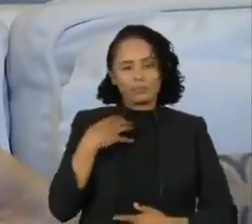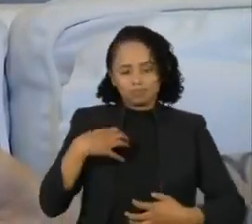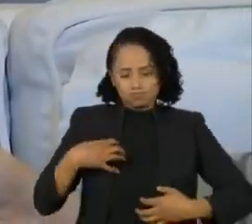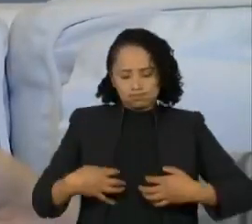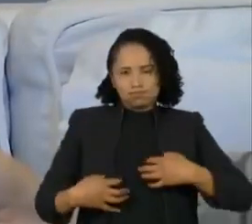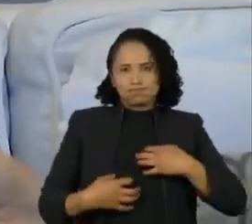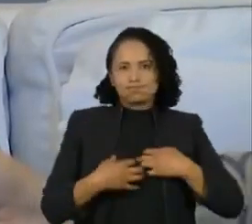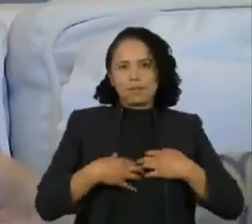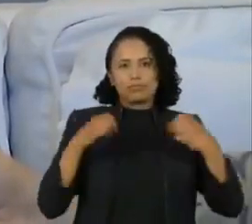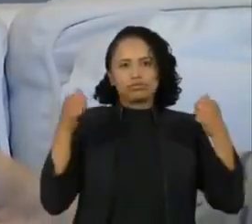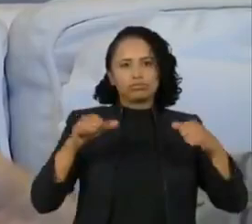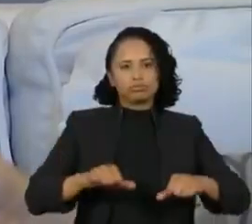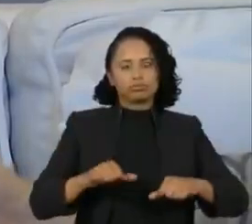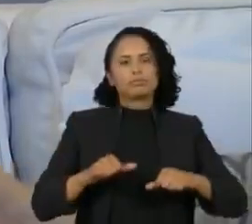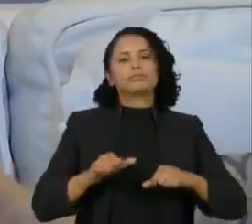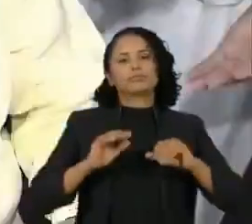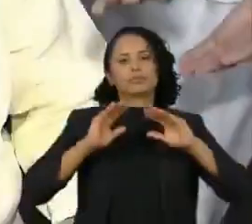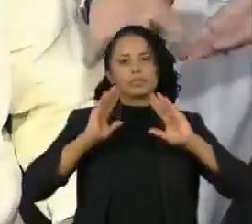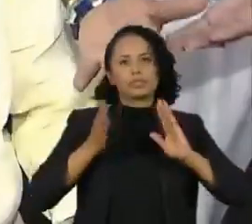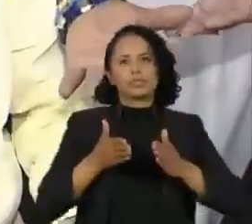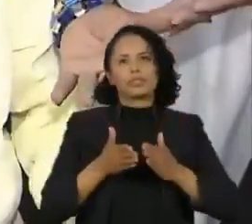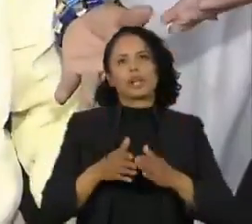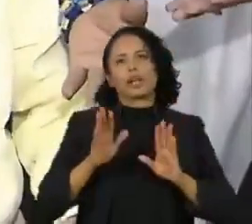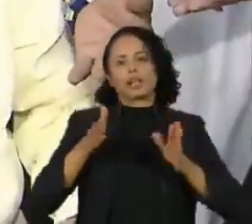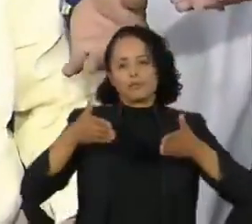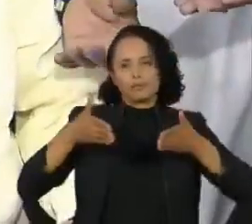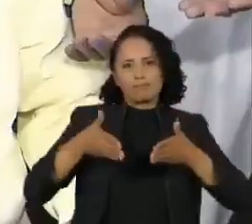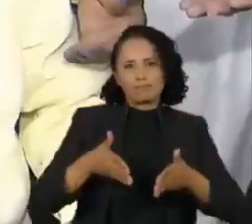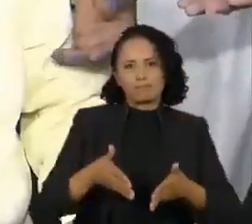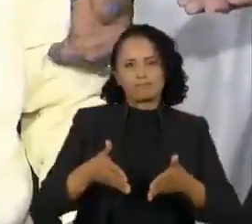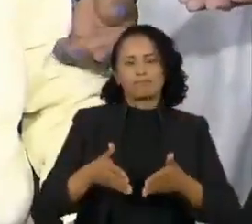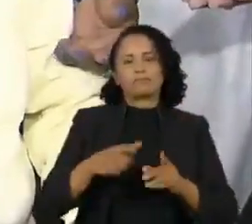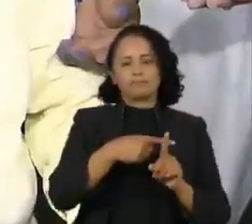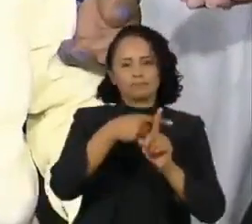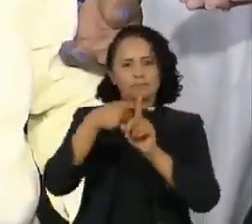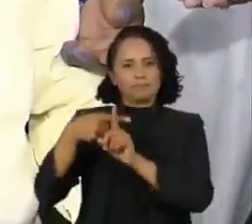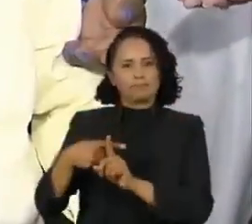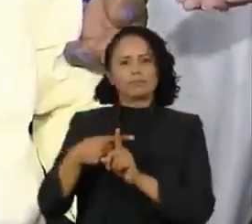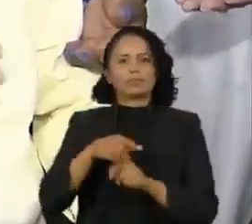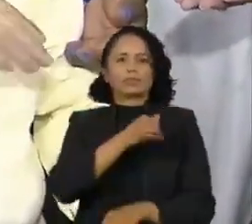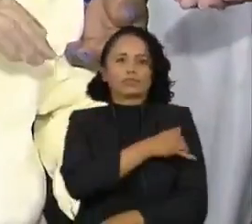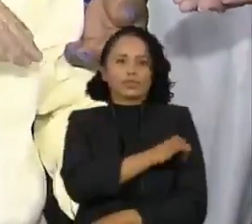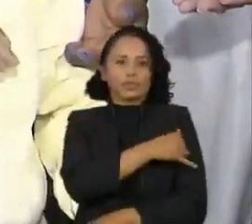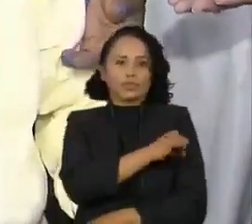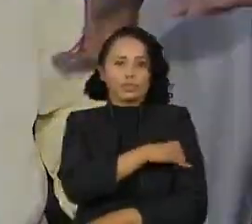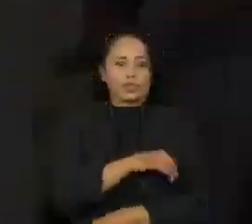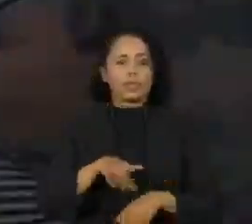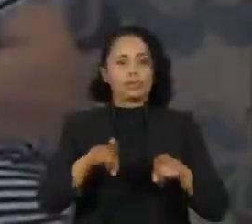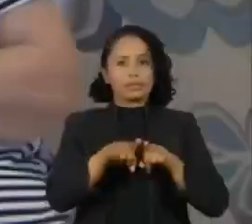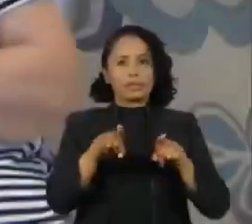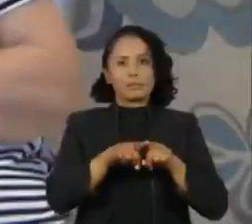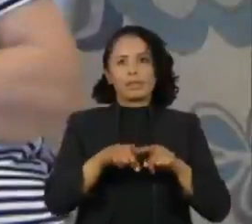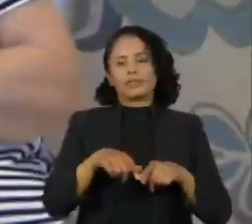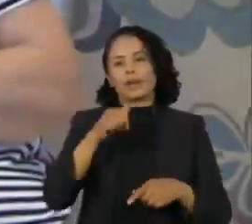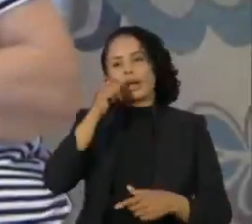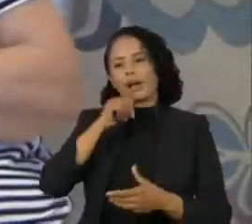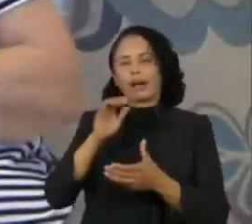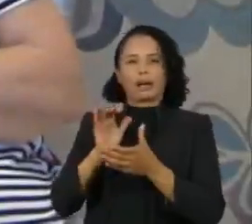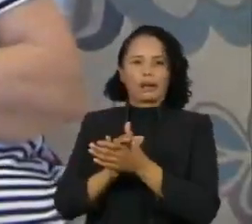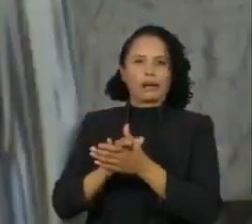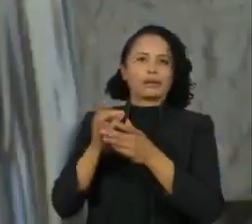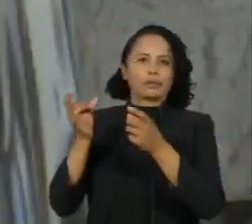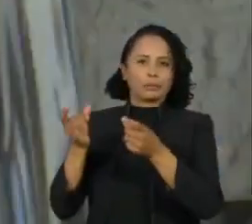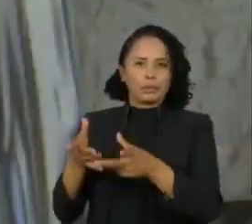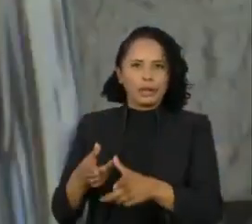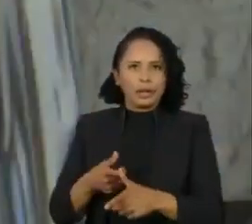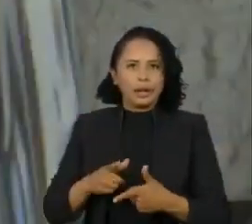seu corpo será velado e cremado agora à tarde no Cemitério da Penitência no Caju na Zona Norte do Rio ele deixa a esposa Glória Drumond